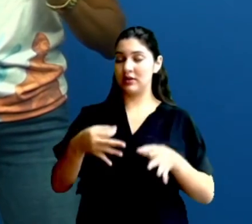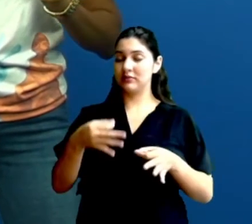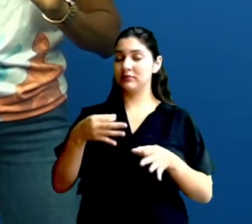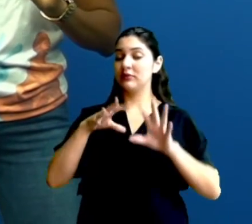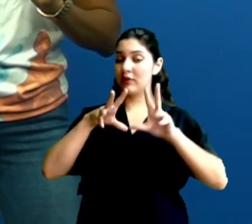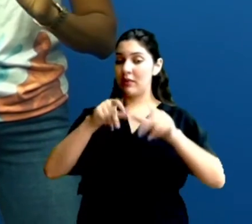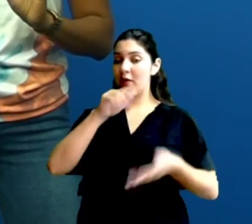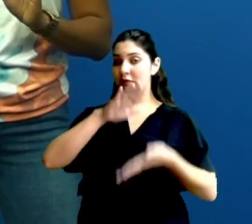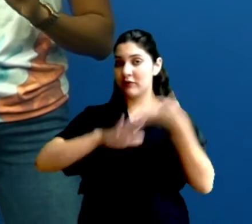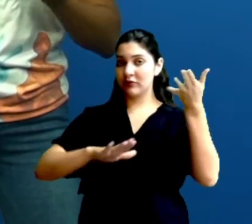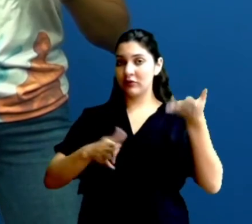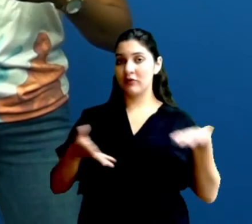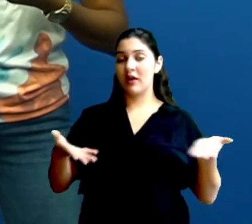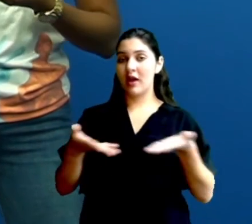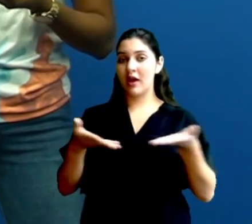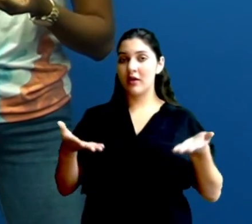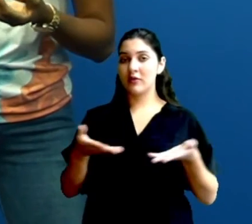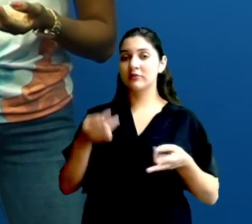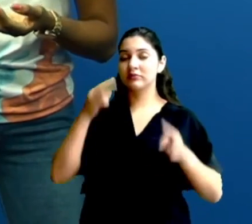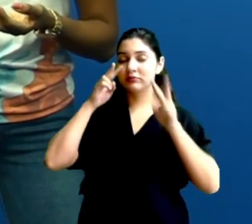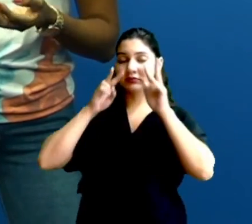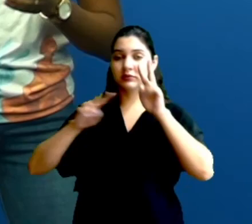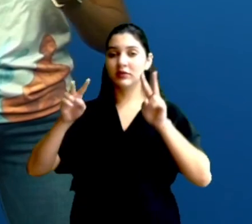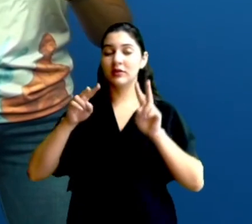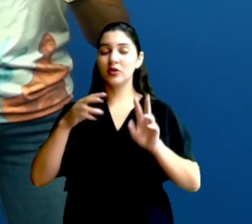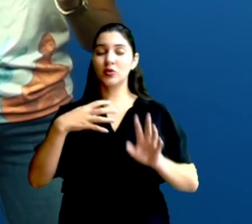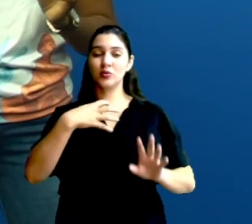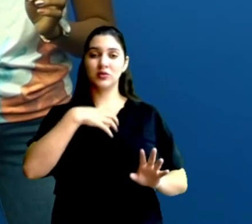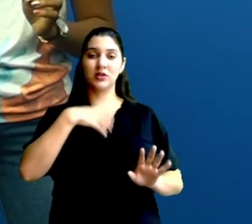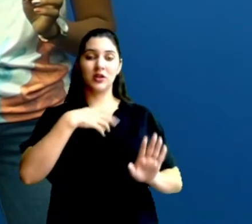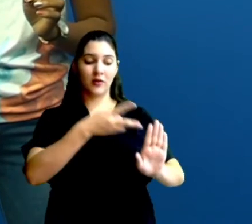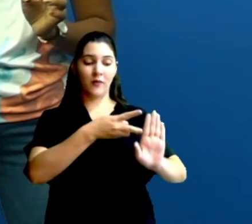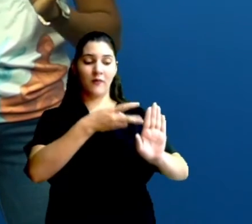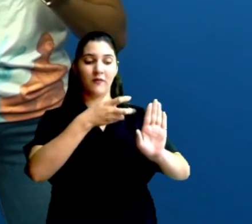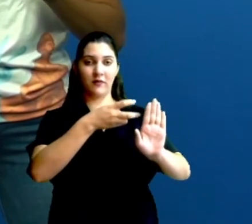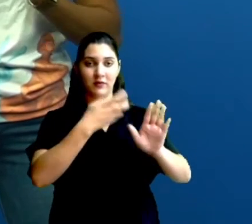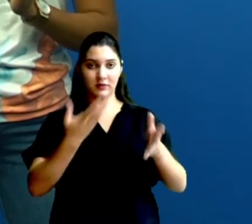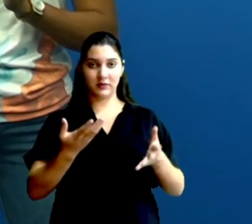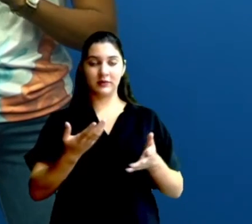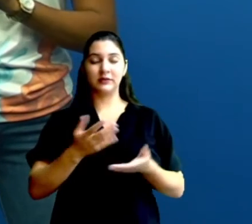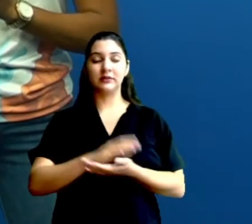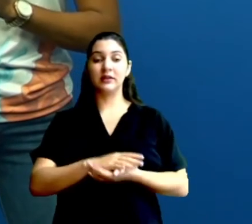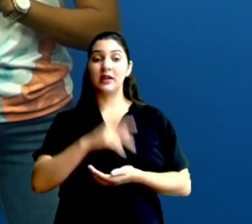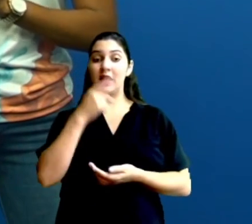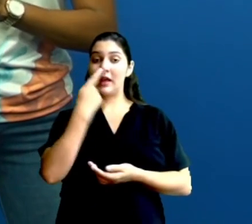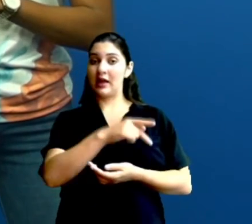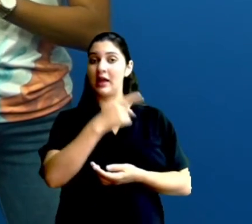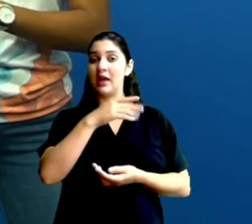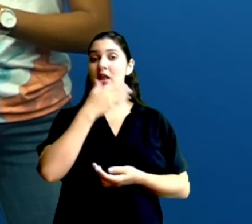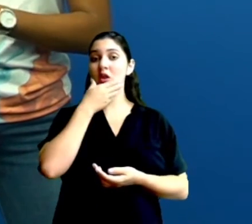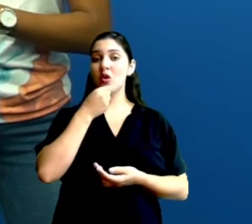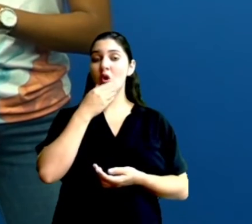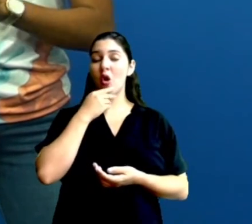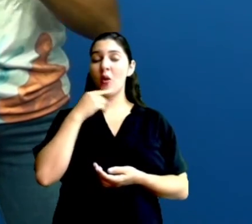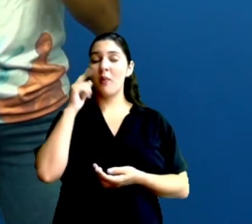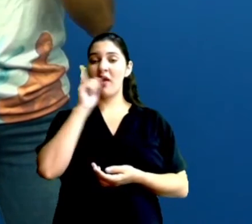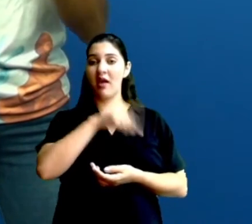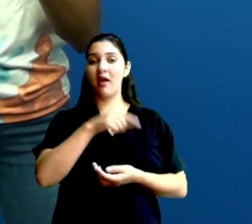fugiu. Agora, vê no sentido conotativo, sentido figurado. Aquele homem é um